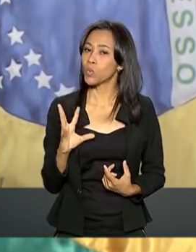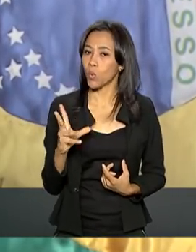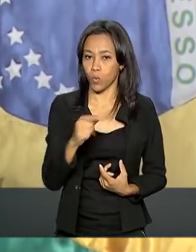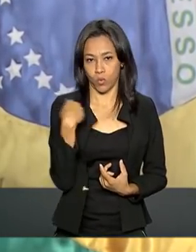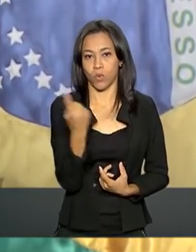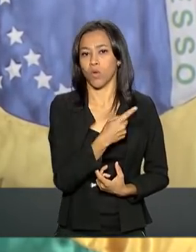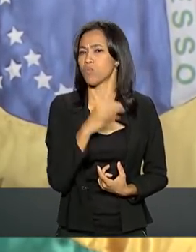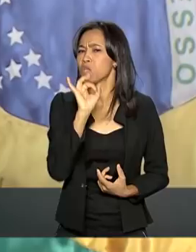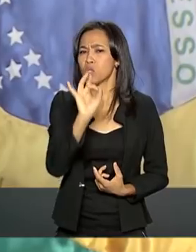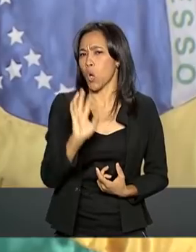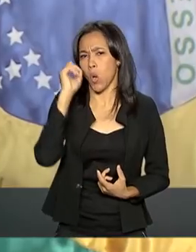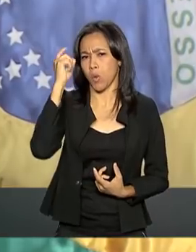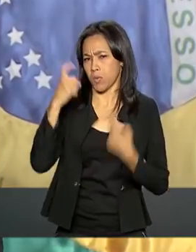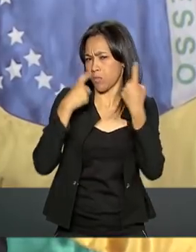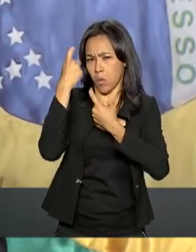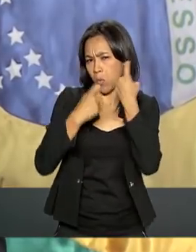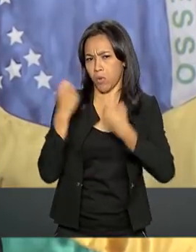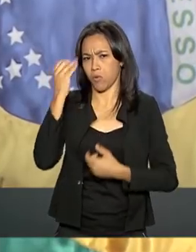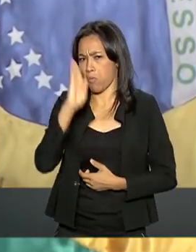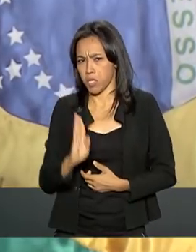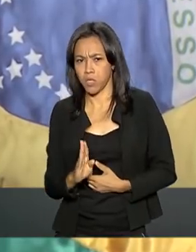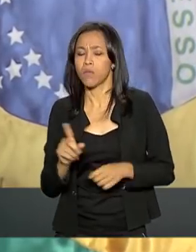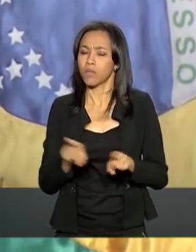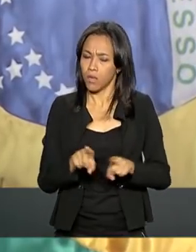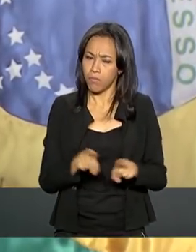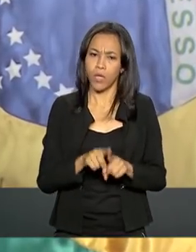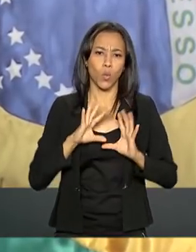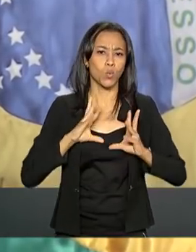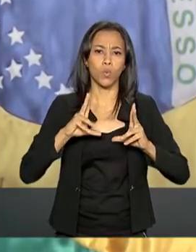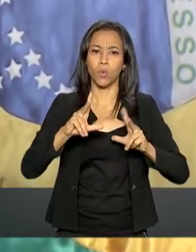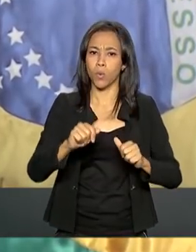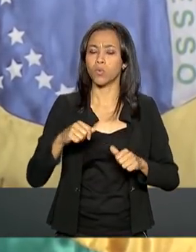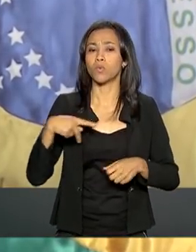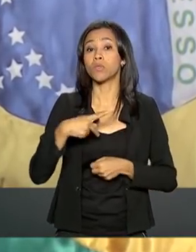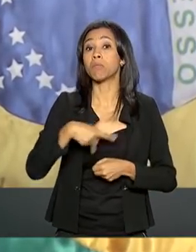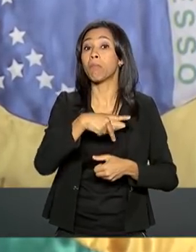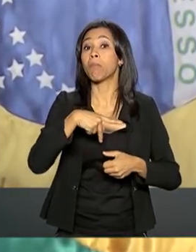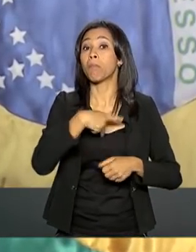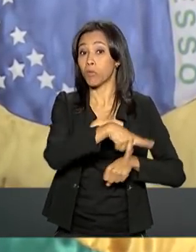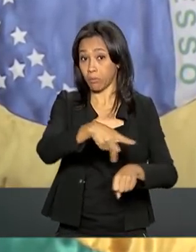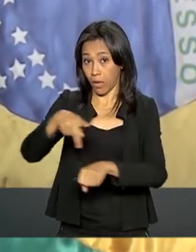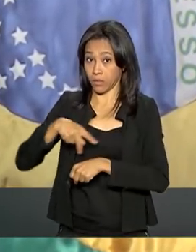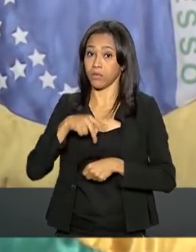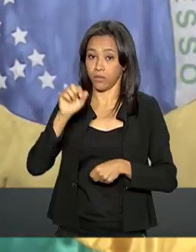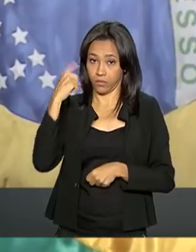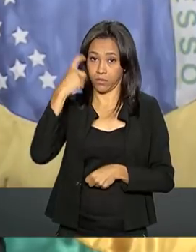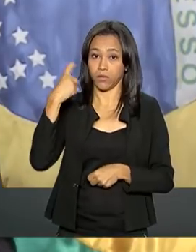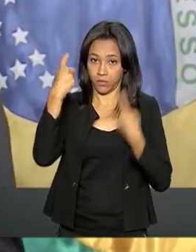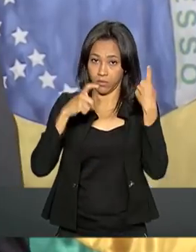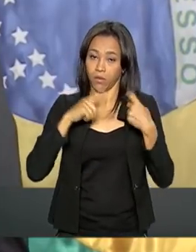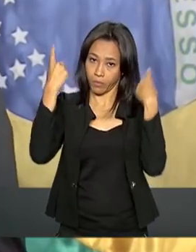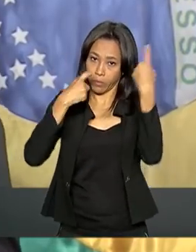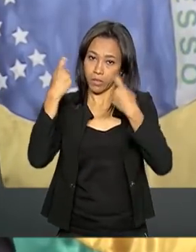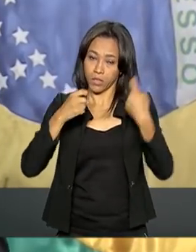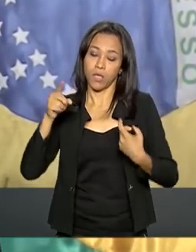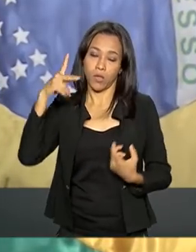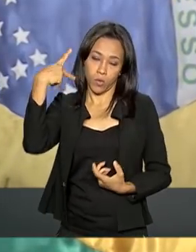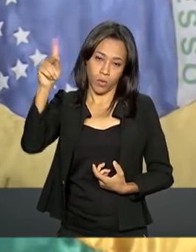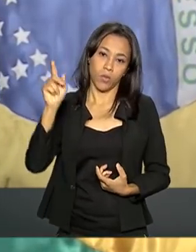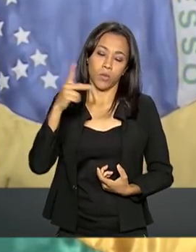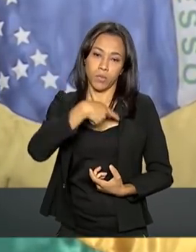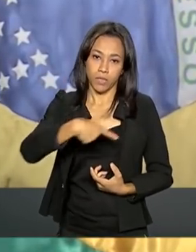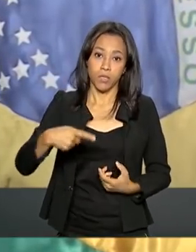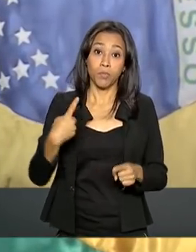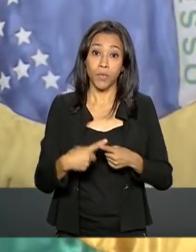Brasil ou a Venezuela, com todos nós. Até porque o que nós estamos assistindo na América do Sul, nos últimos